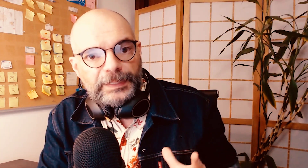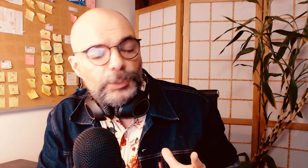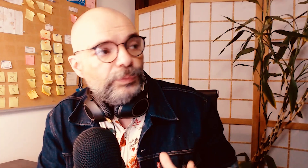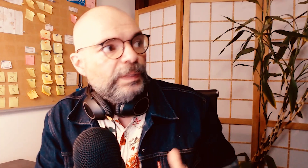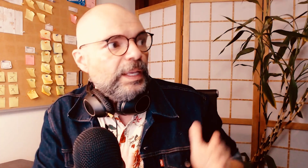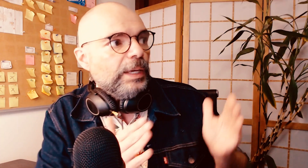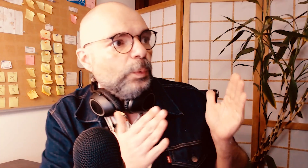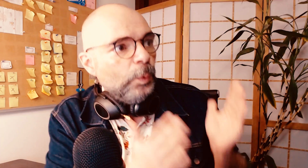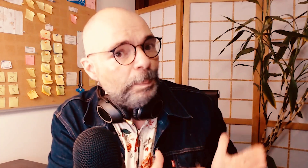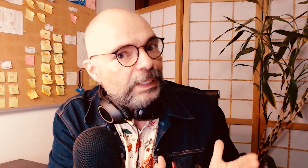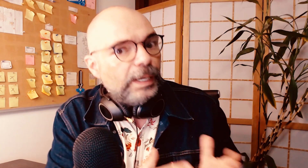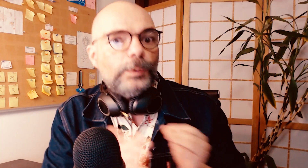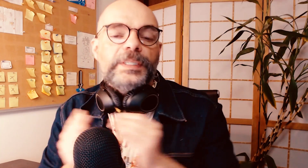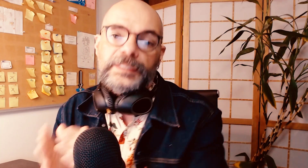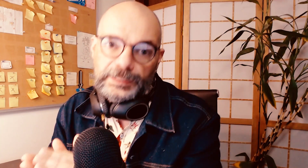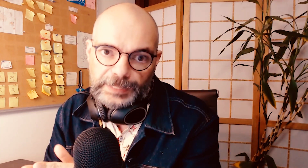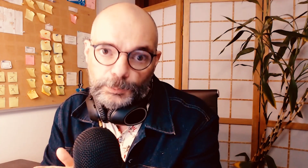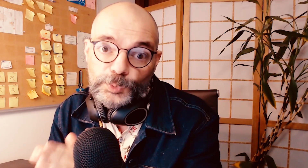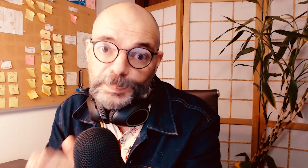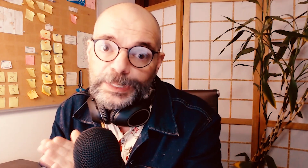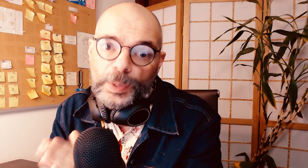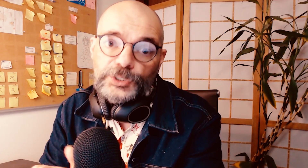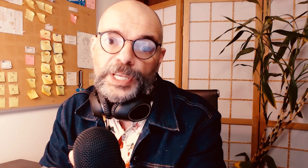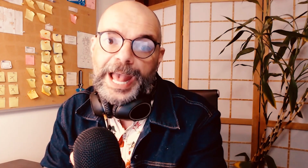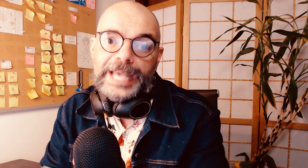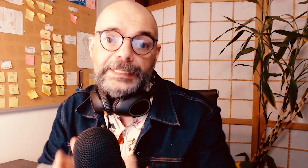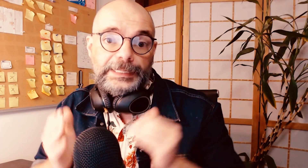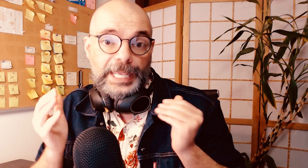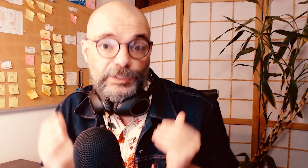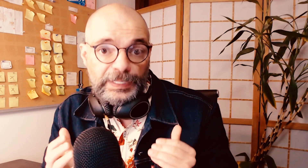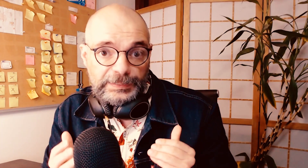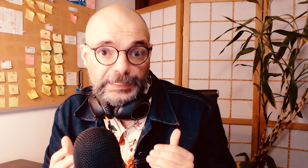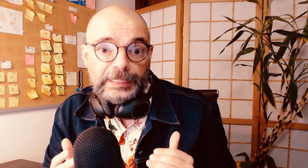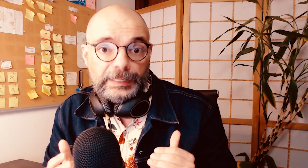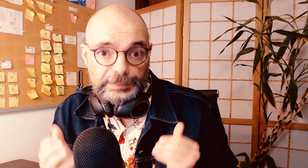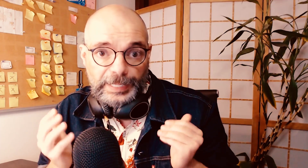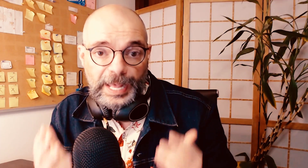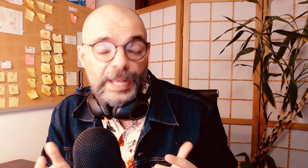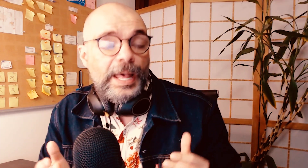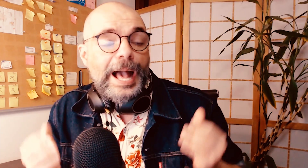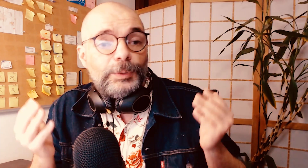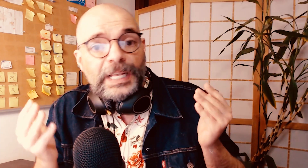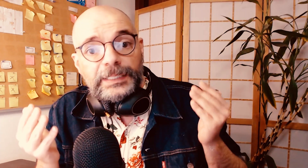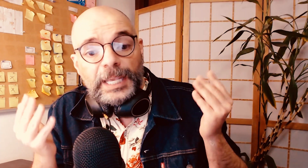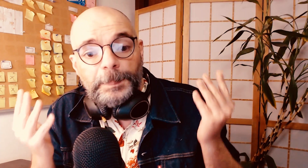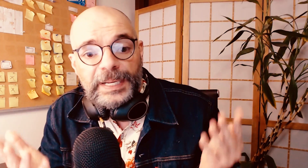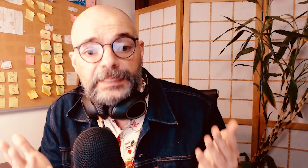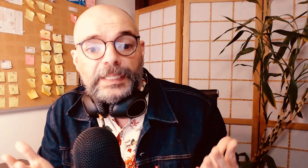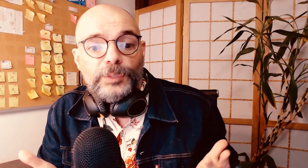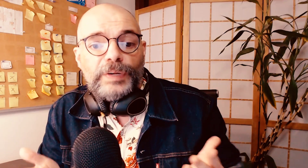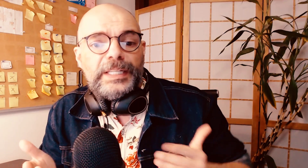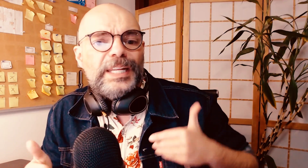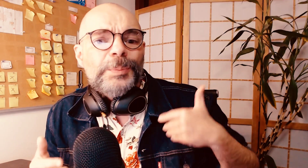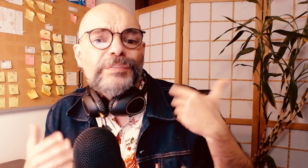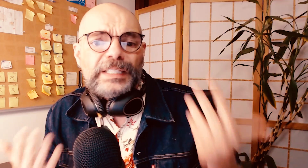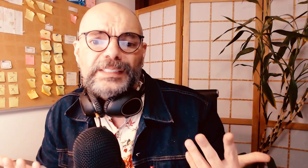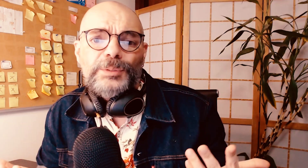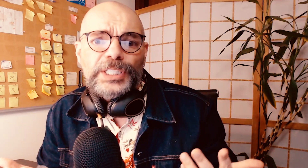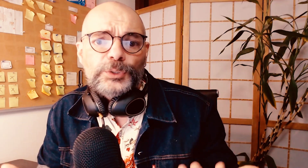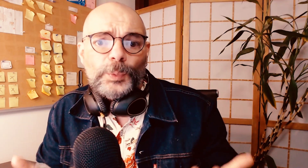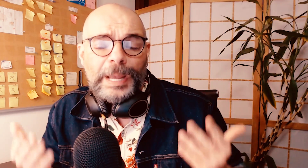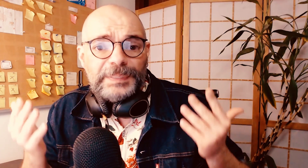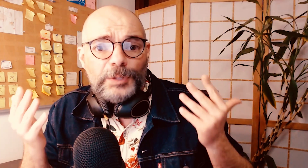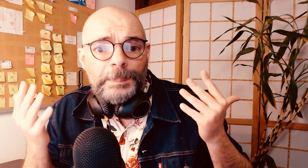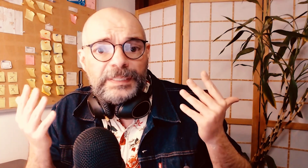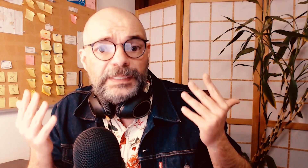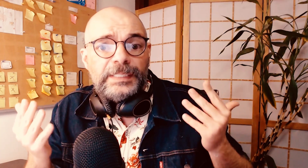estava tentando vender 1 bilhão e 600 milhões de reais em vacinas. É, acontece que a empresa não valia nem uma fração